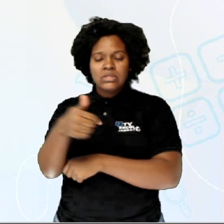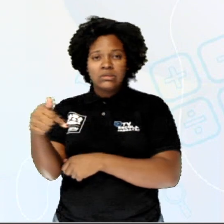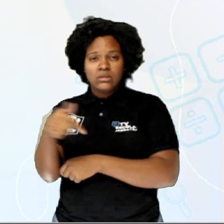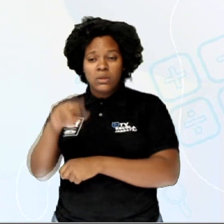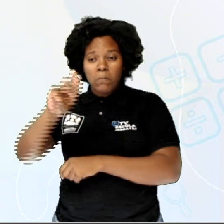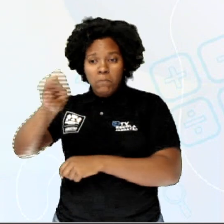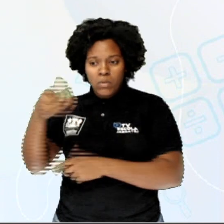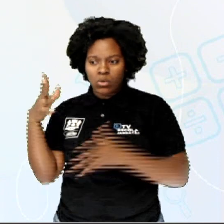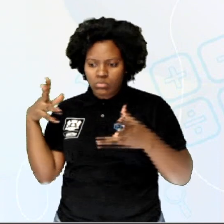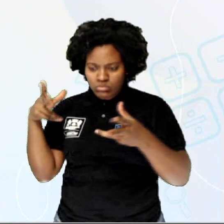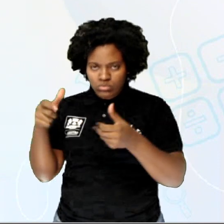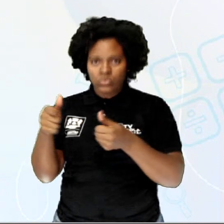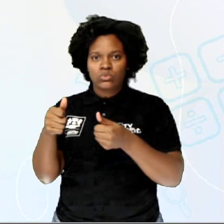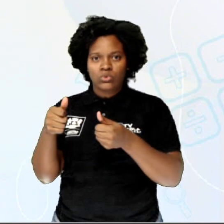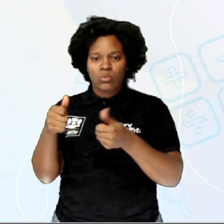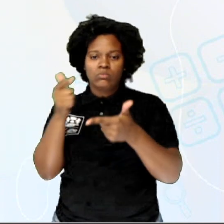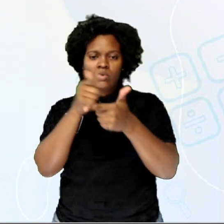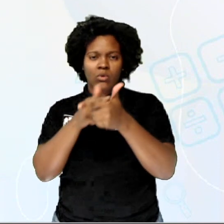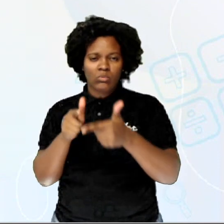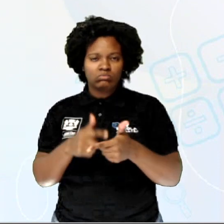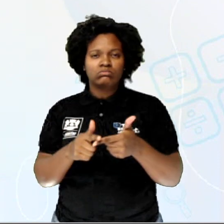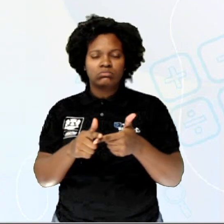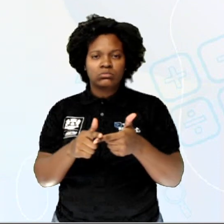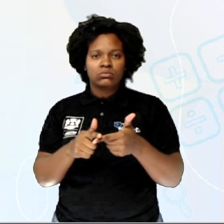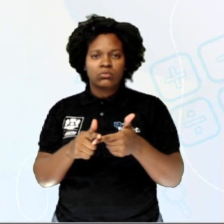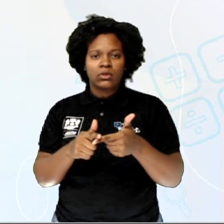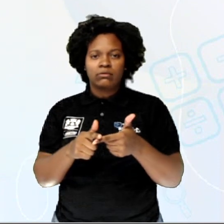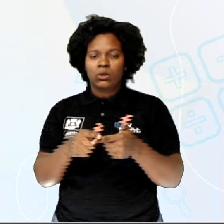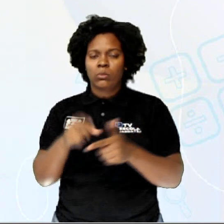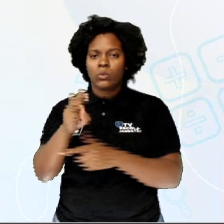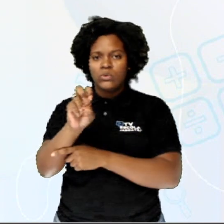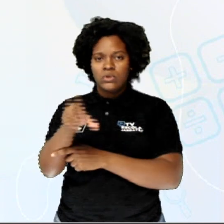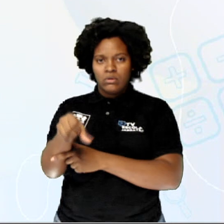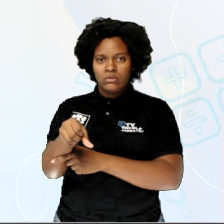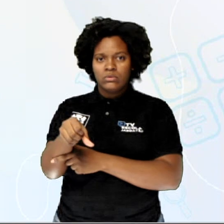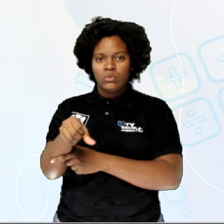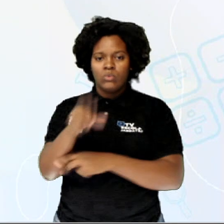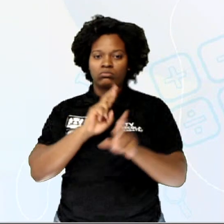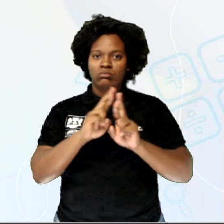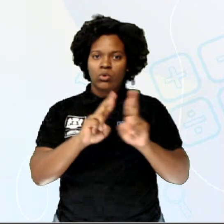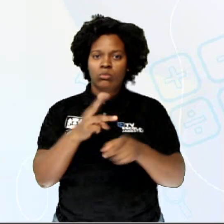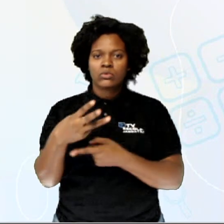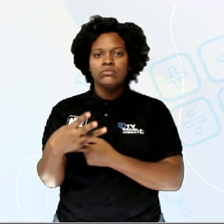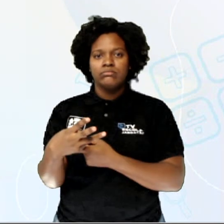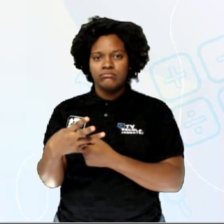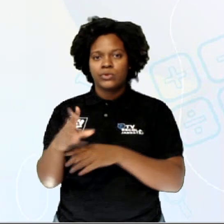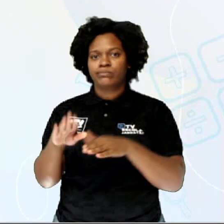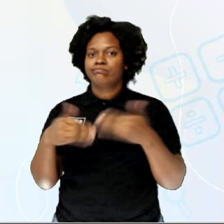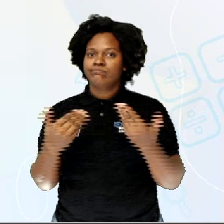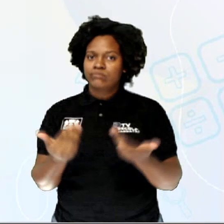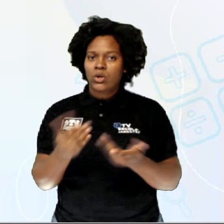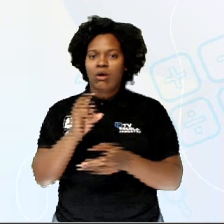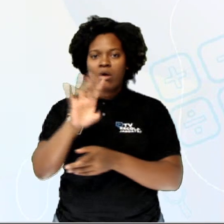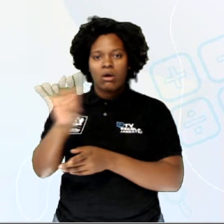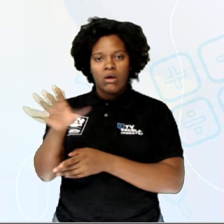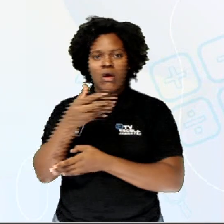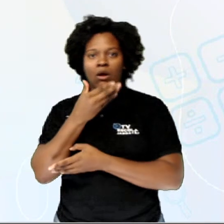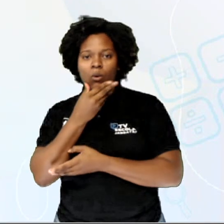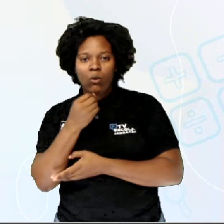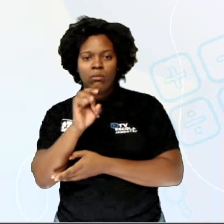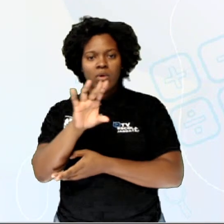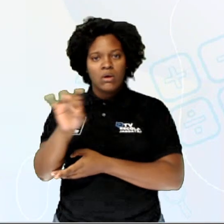de Geografia e Estatística, o IBGE, na relação entre as populações masculina e feminina no Brasil, observou-se em 2000